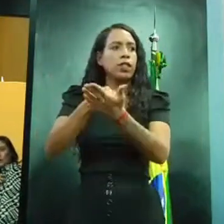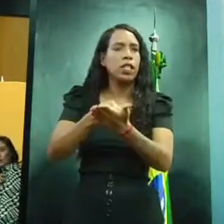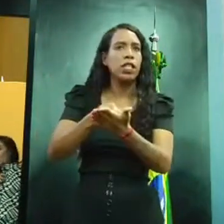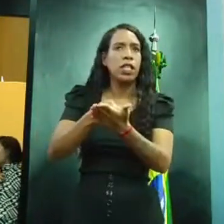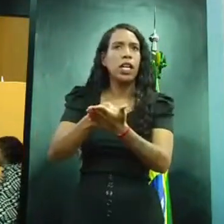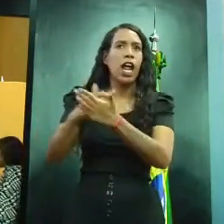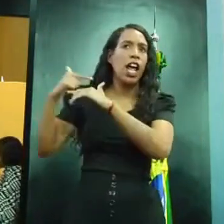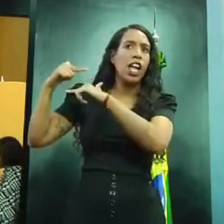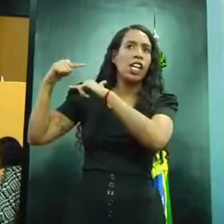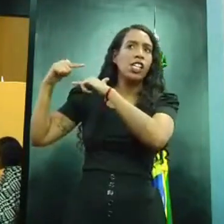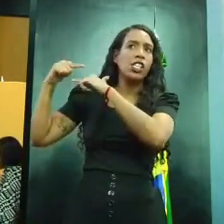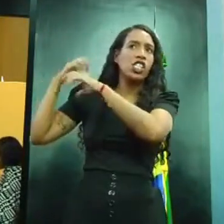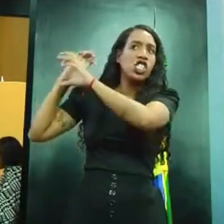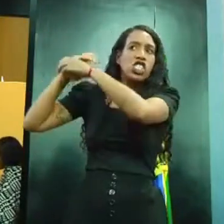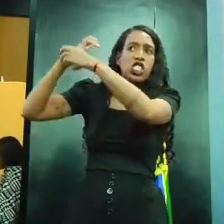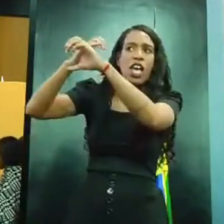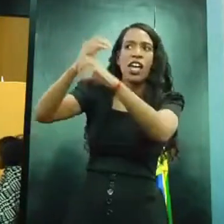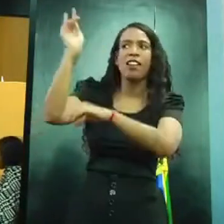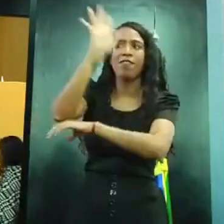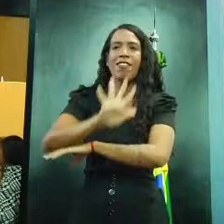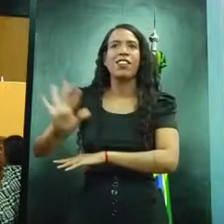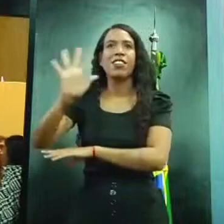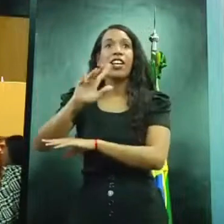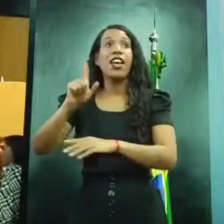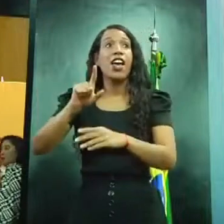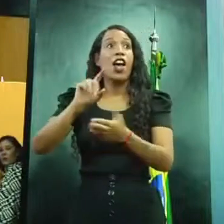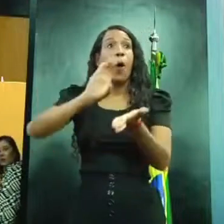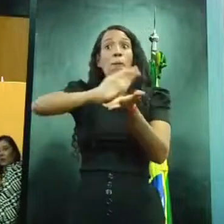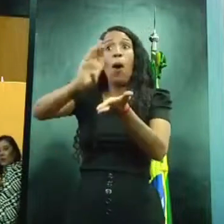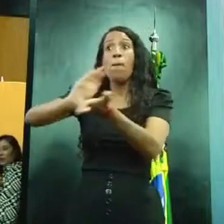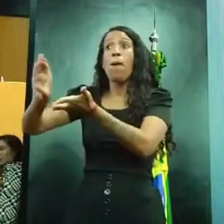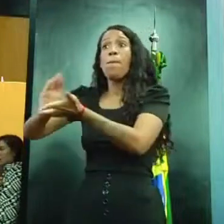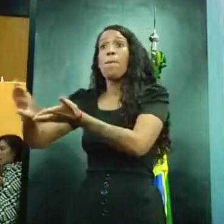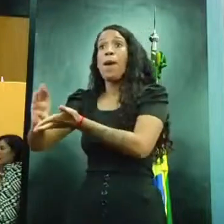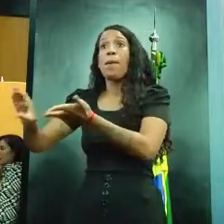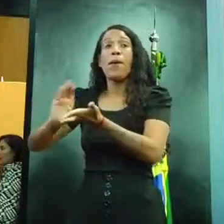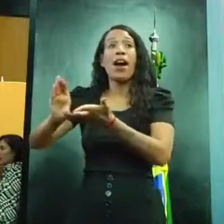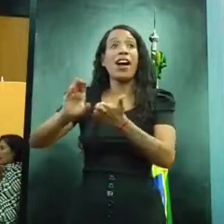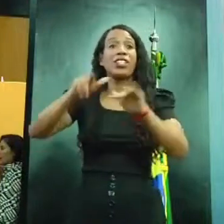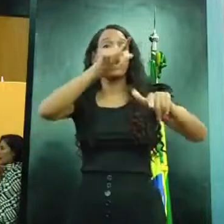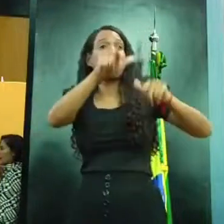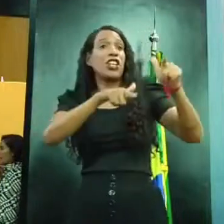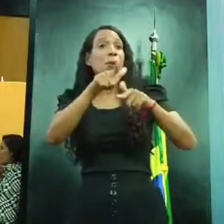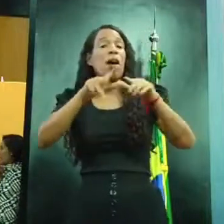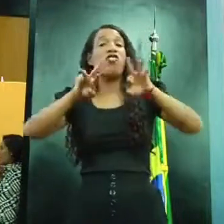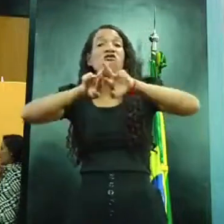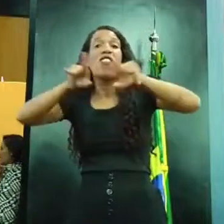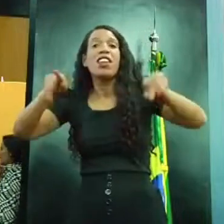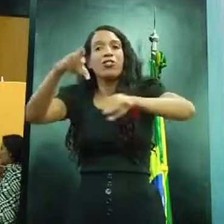engenharia nacional, que passou a ser exportadora de serviços para dezenas de países,